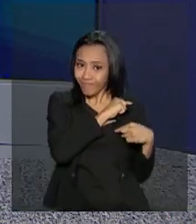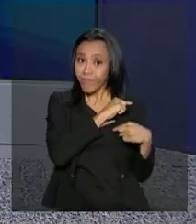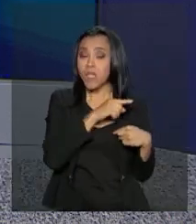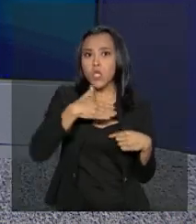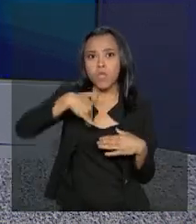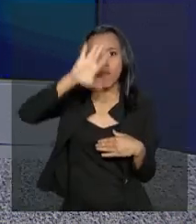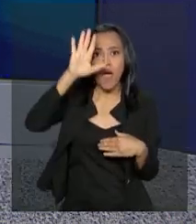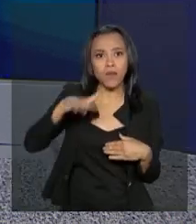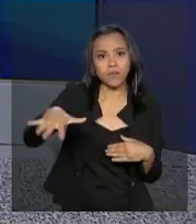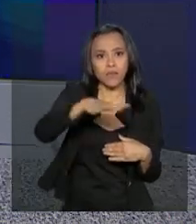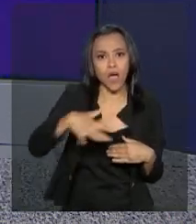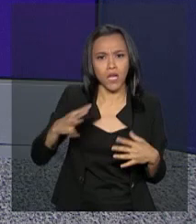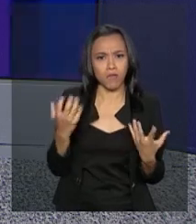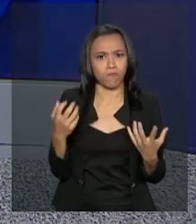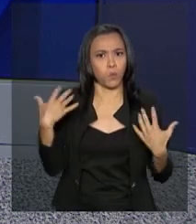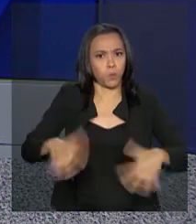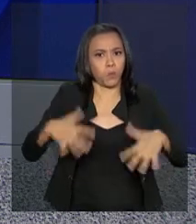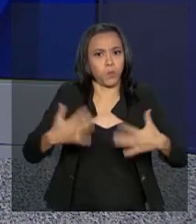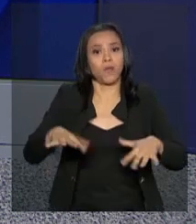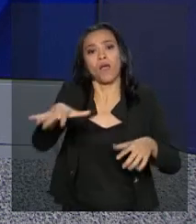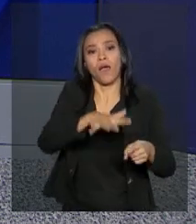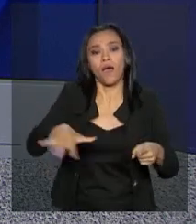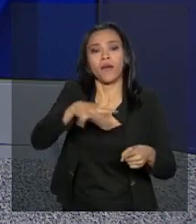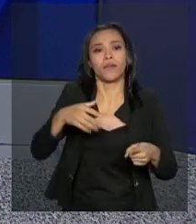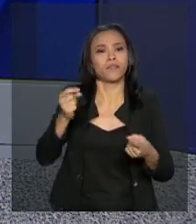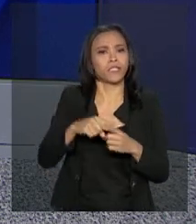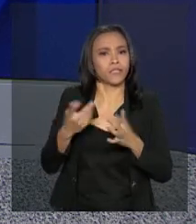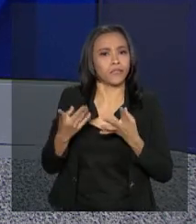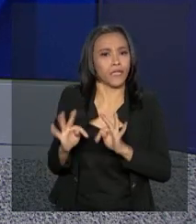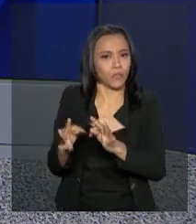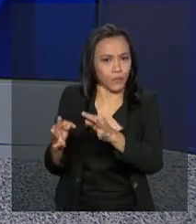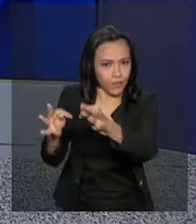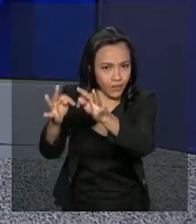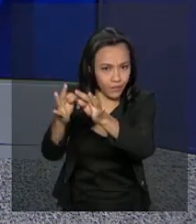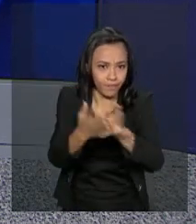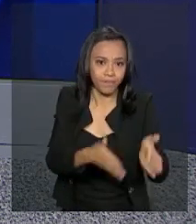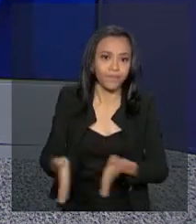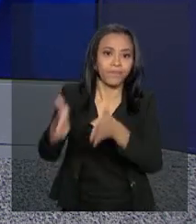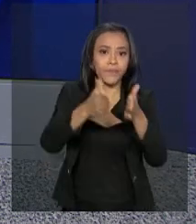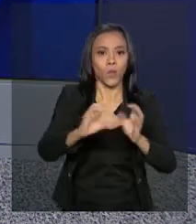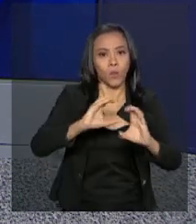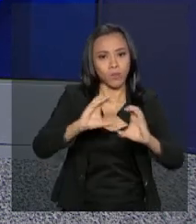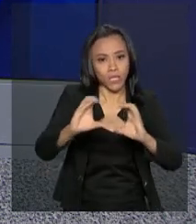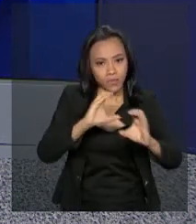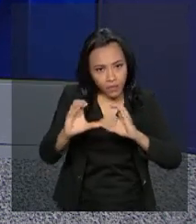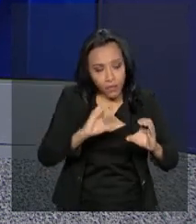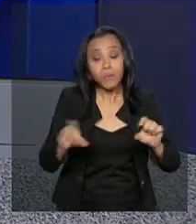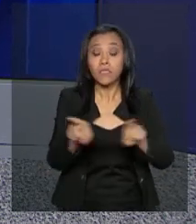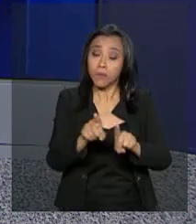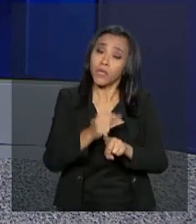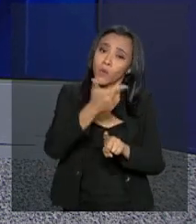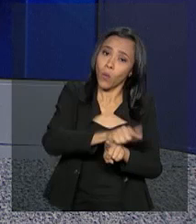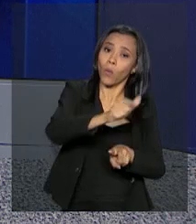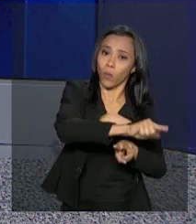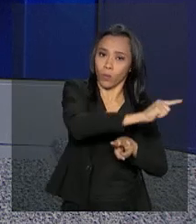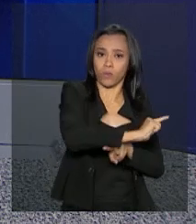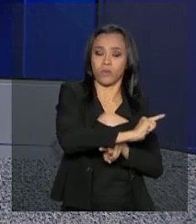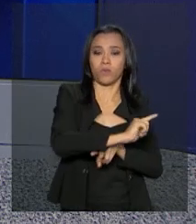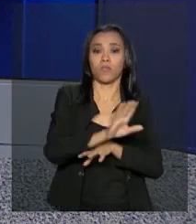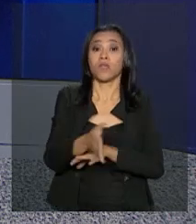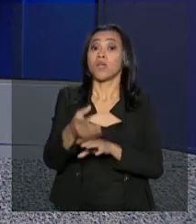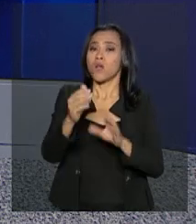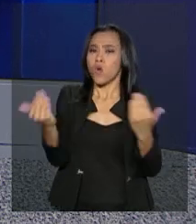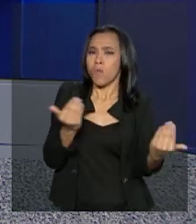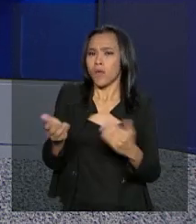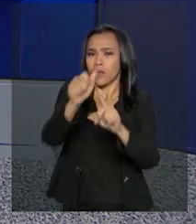que mais puxarão essa elevação estão os serviços de tecnologia da informação comunicação além de outros serviços em relação a